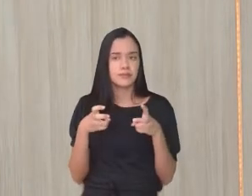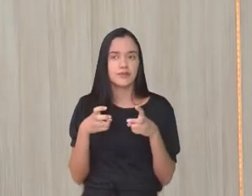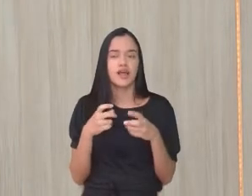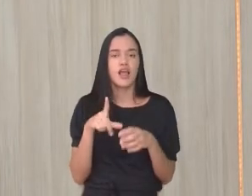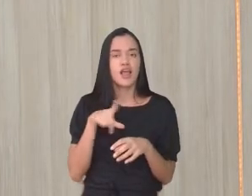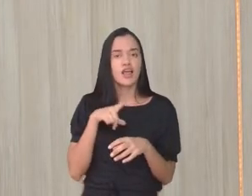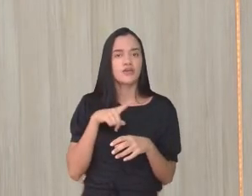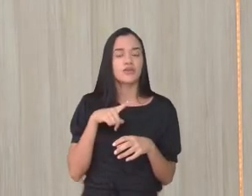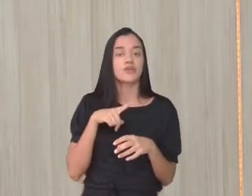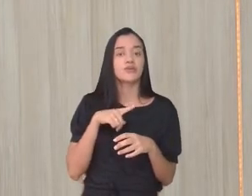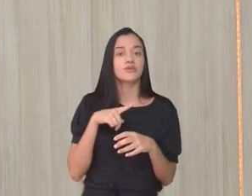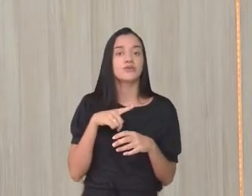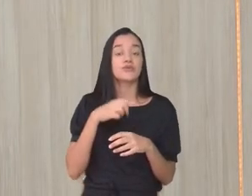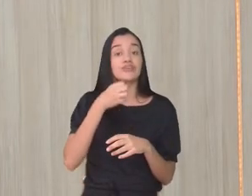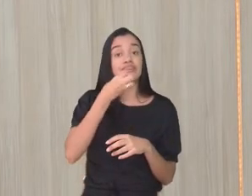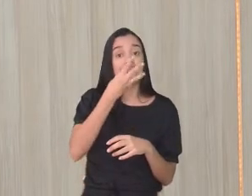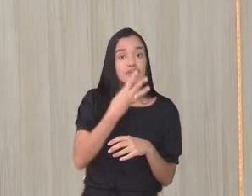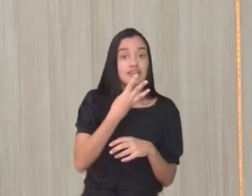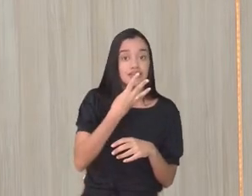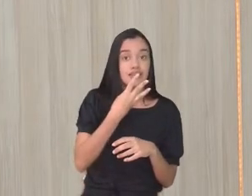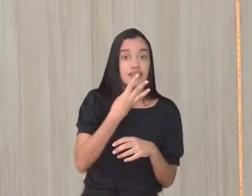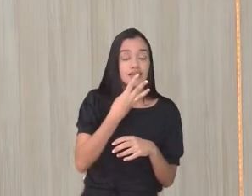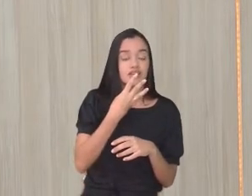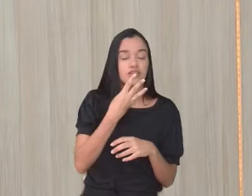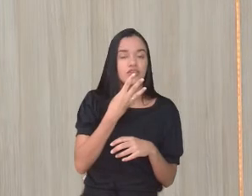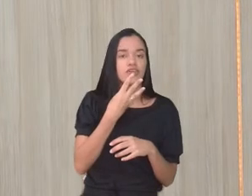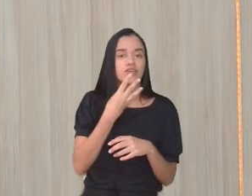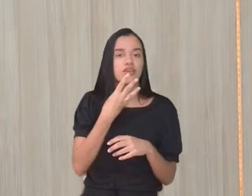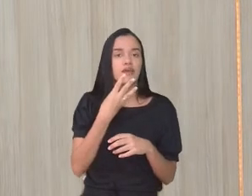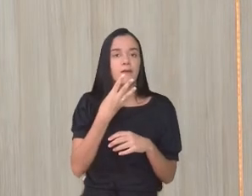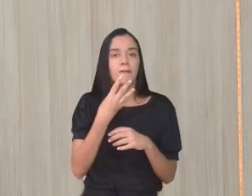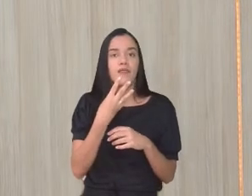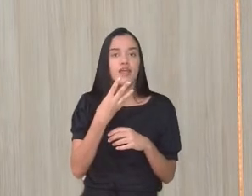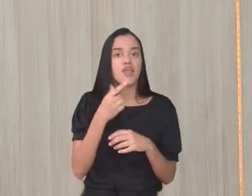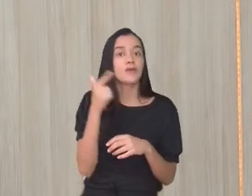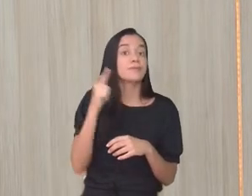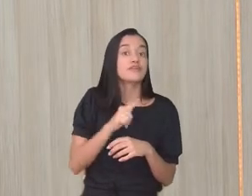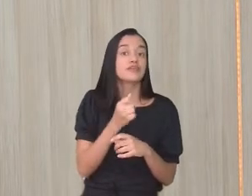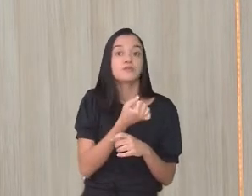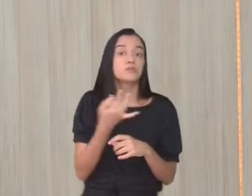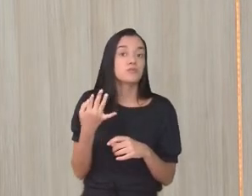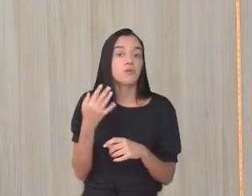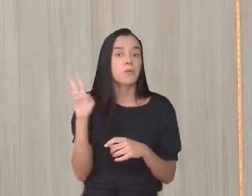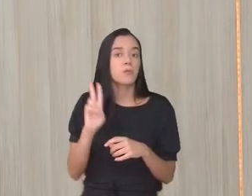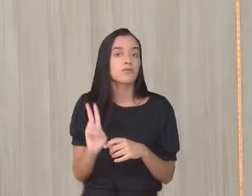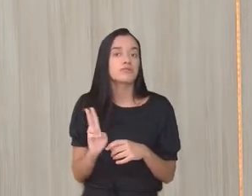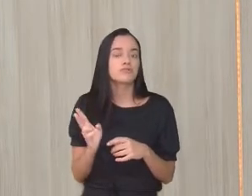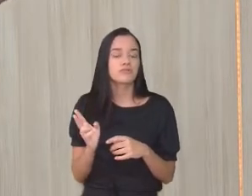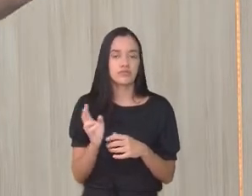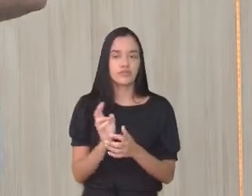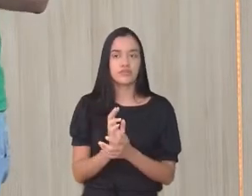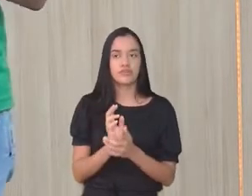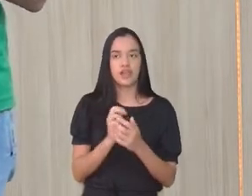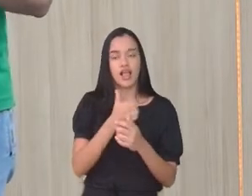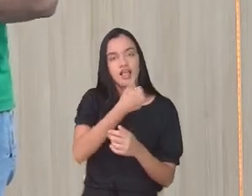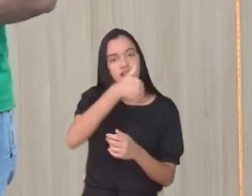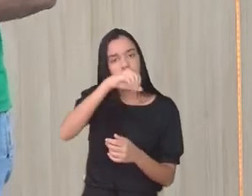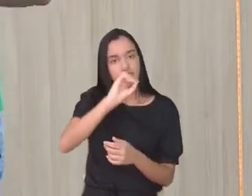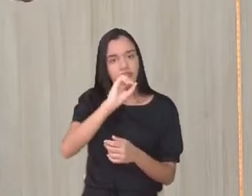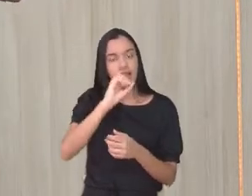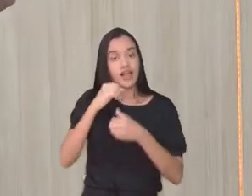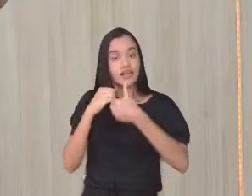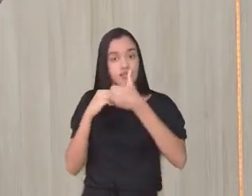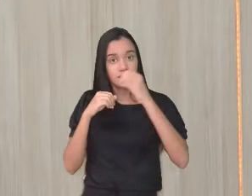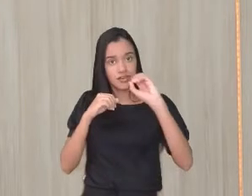o 2 aqui, eu repeti o 3 quantas vezes? 2 vezes, né? 10 elevado ao cubo vezes